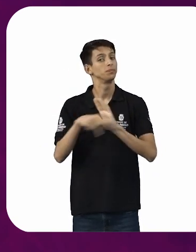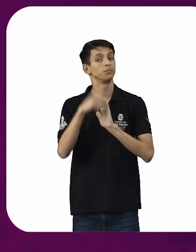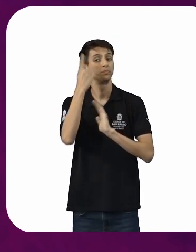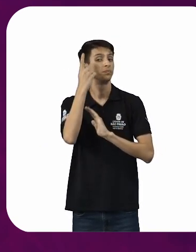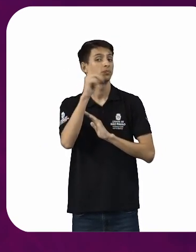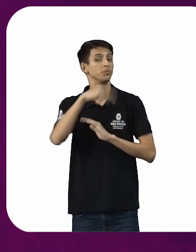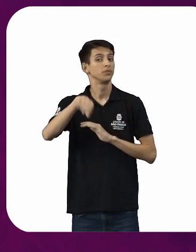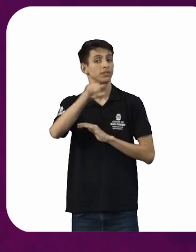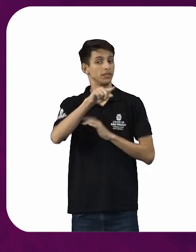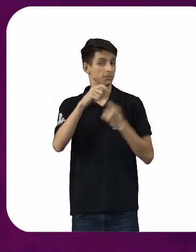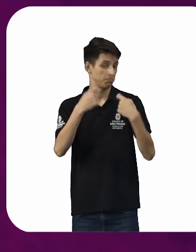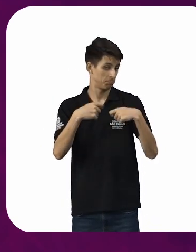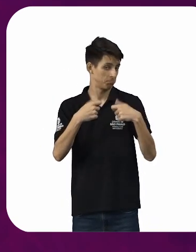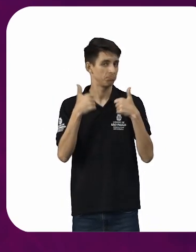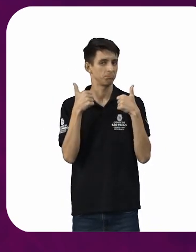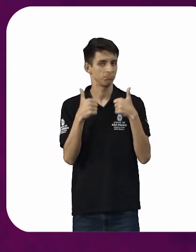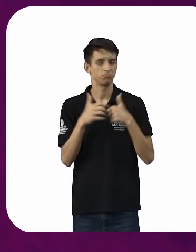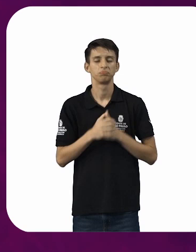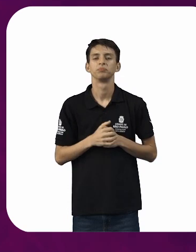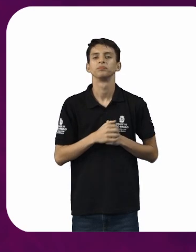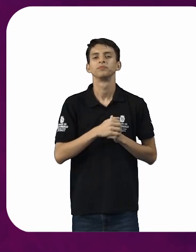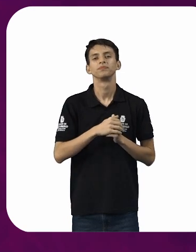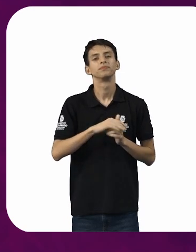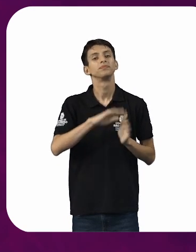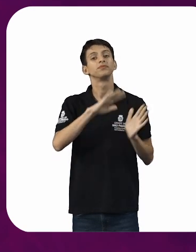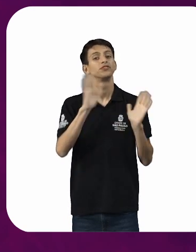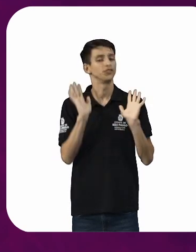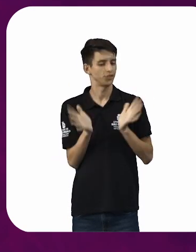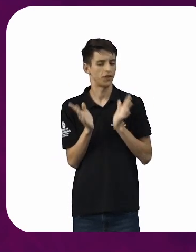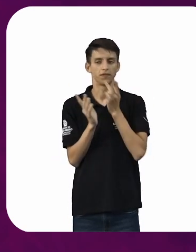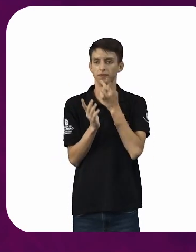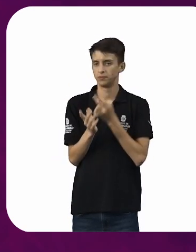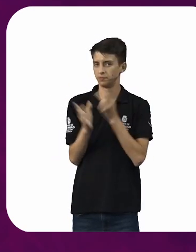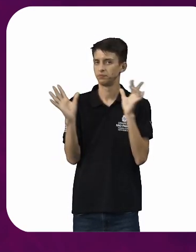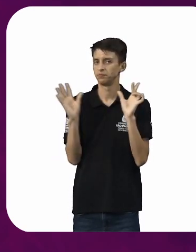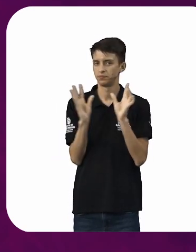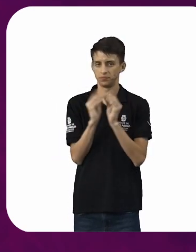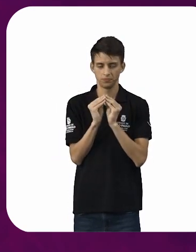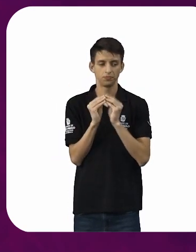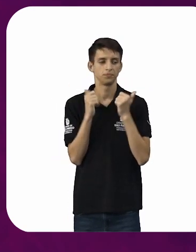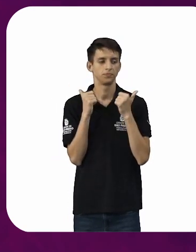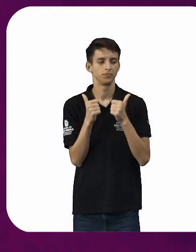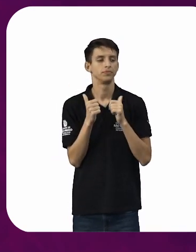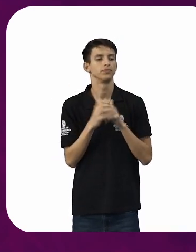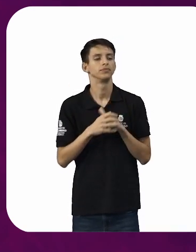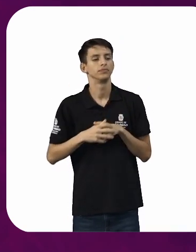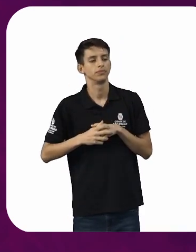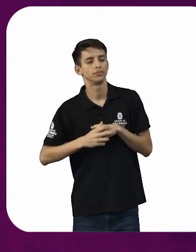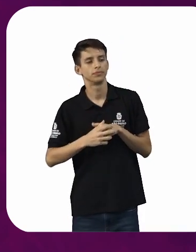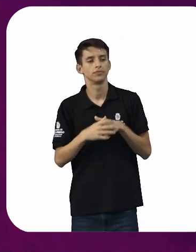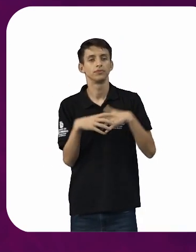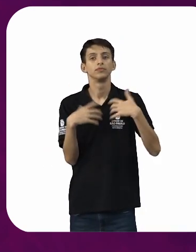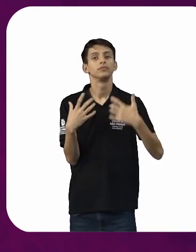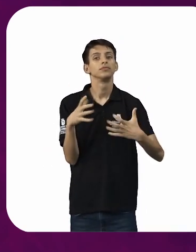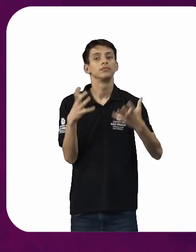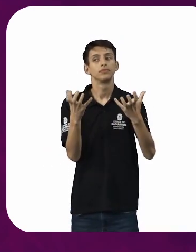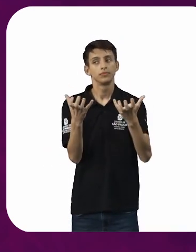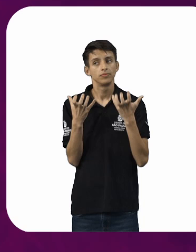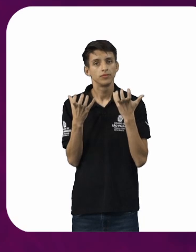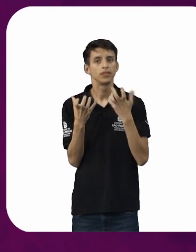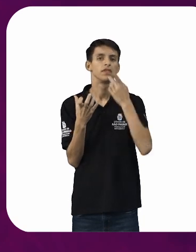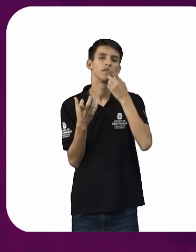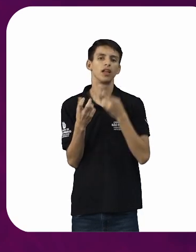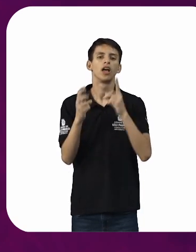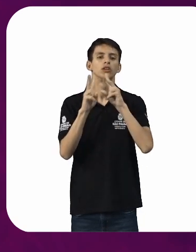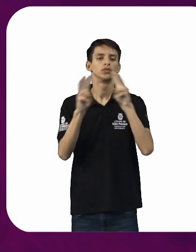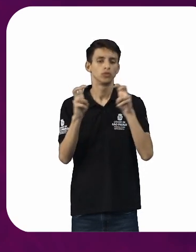aqueles que fazem jus. Bem, feitas essas considerações iniciais, eu quero introduzir um pouquinho melhor o tema racismo